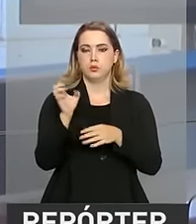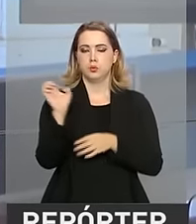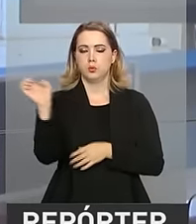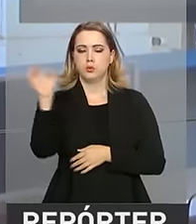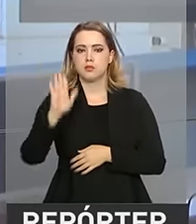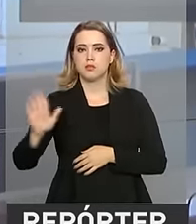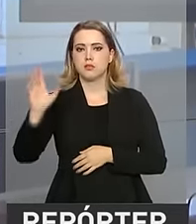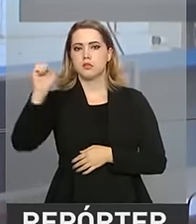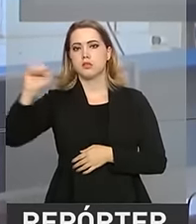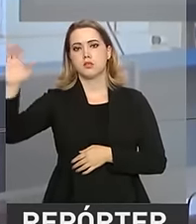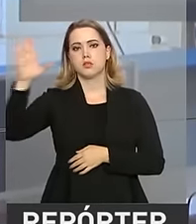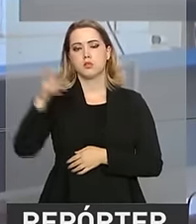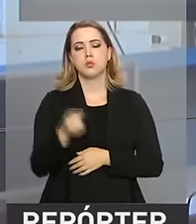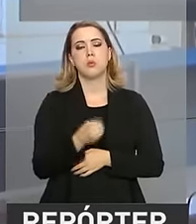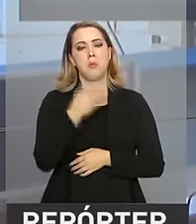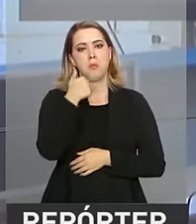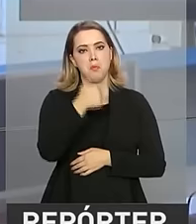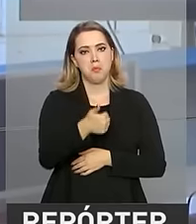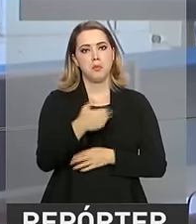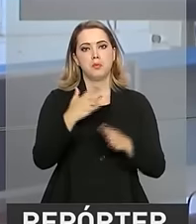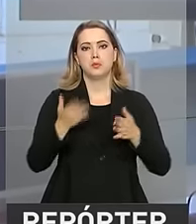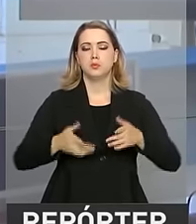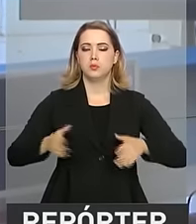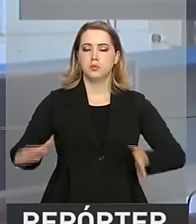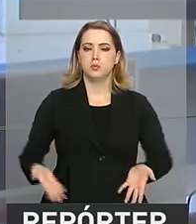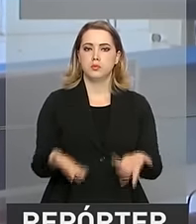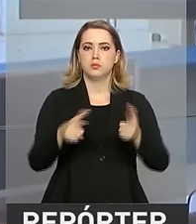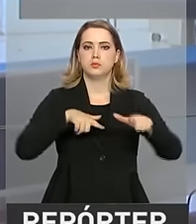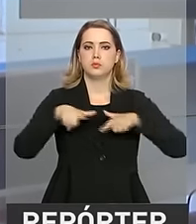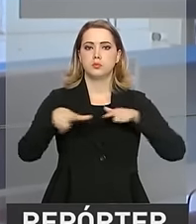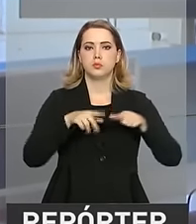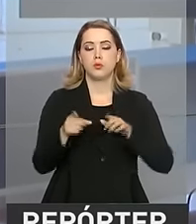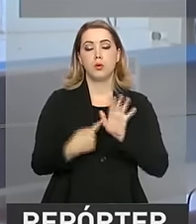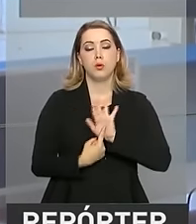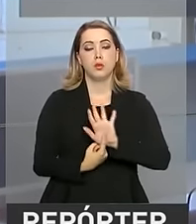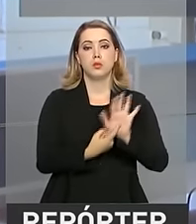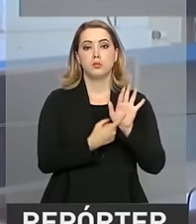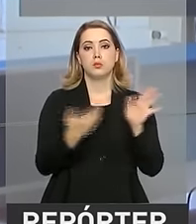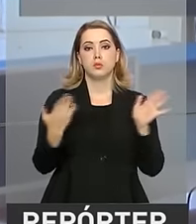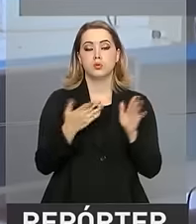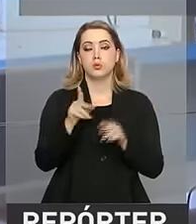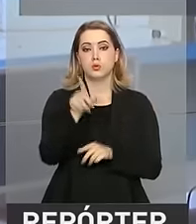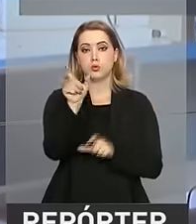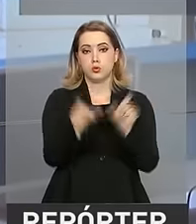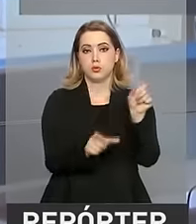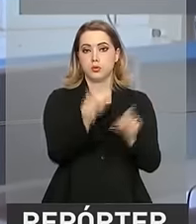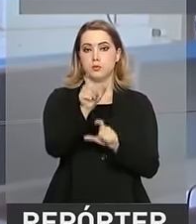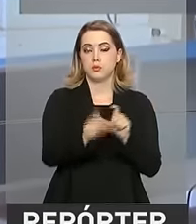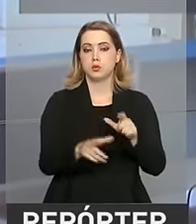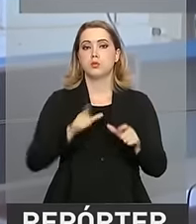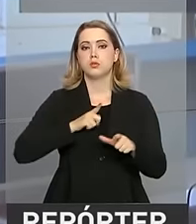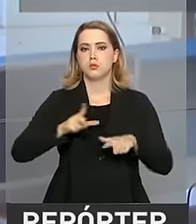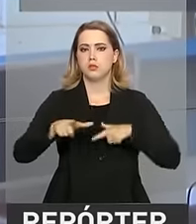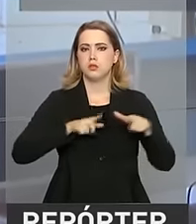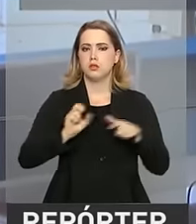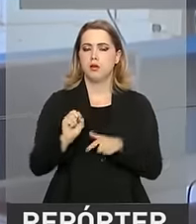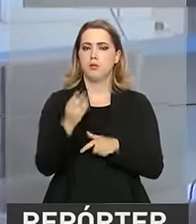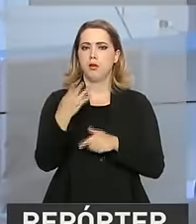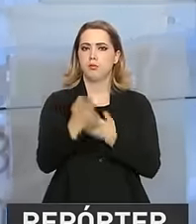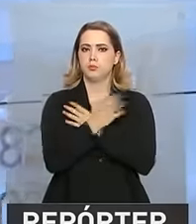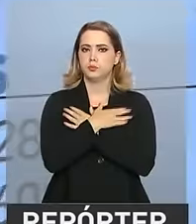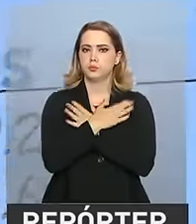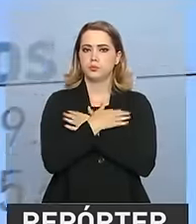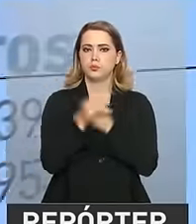geração de empregos é o que mostra o cadastro Geral de Empregados e desempregados de Setembro os resultados foram divulgados hoje pelo Ministério do